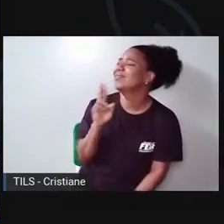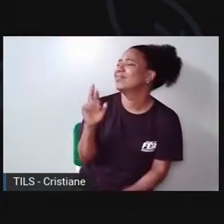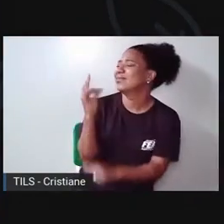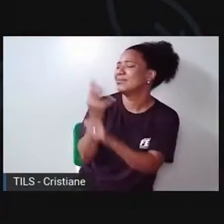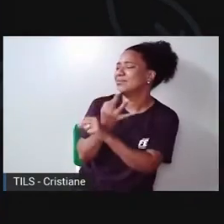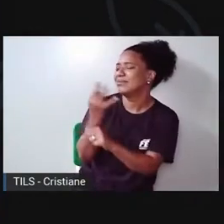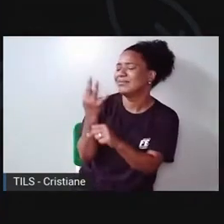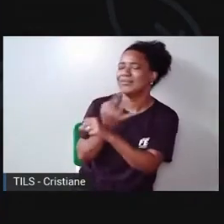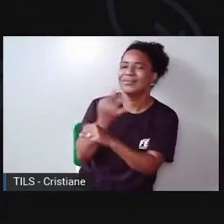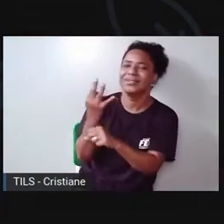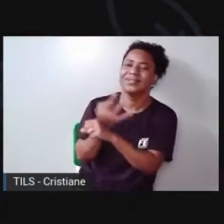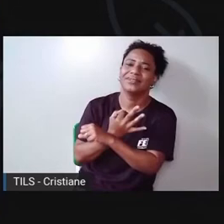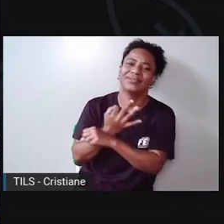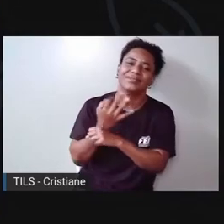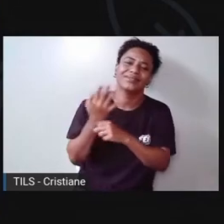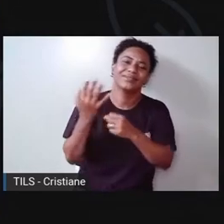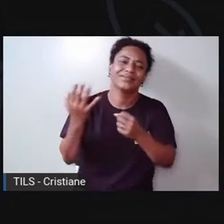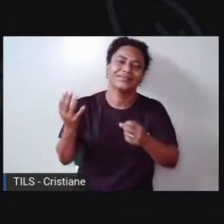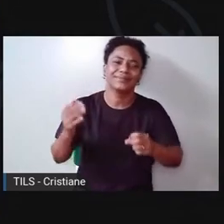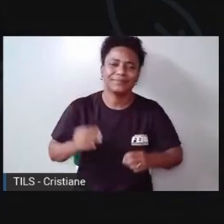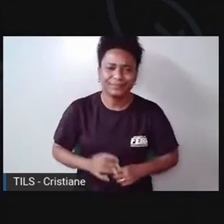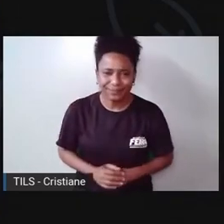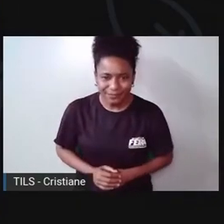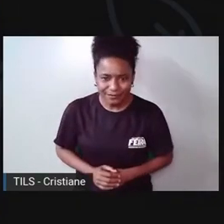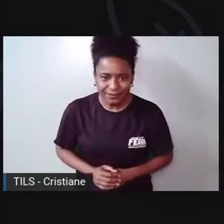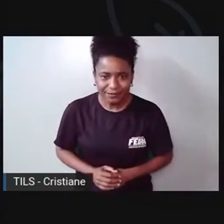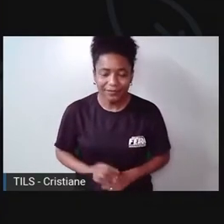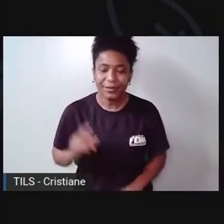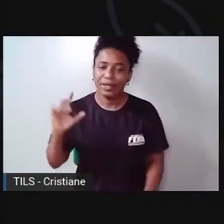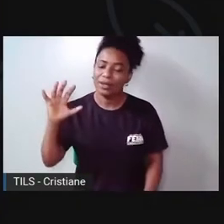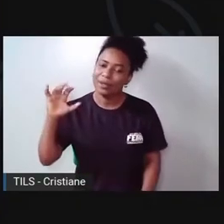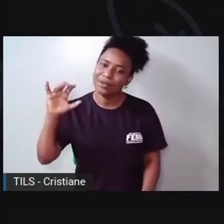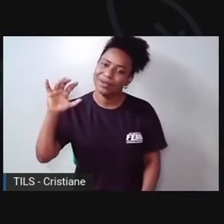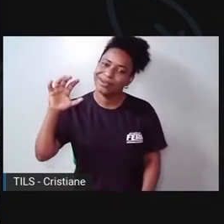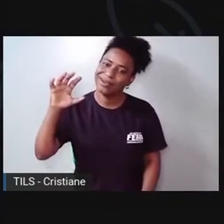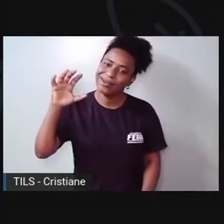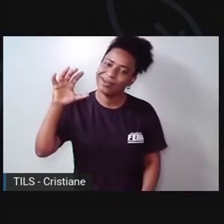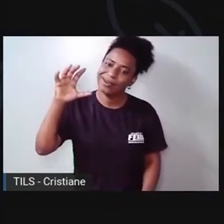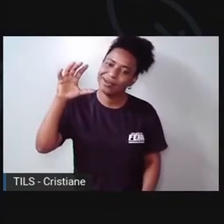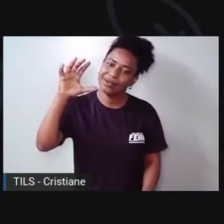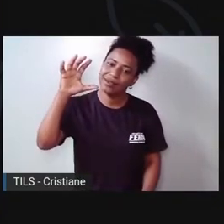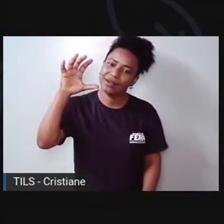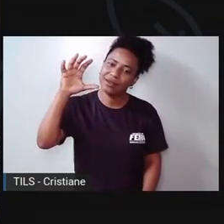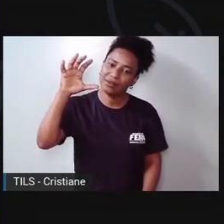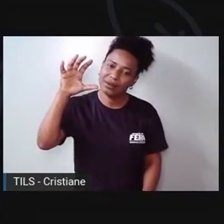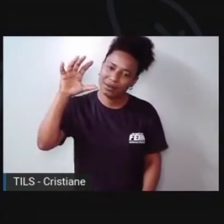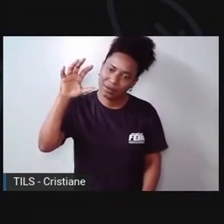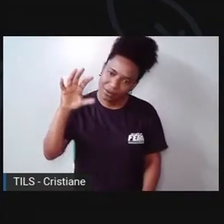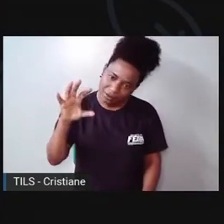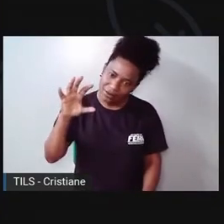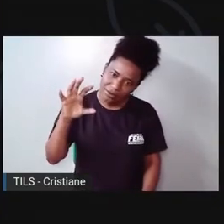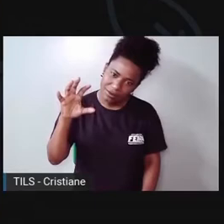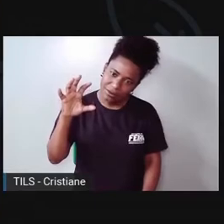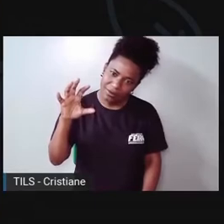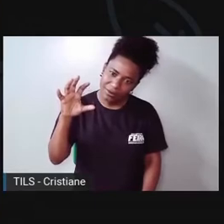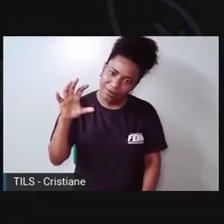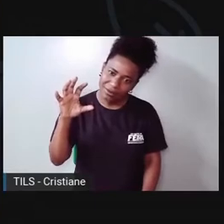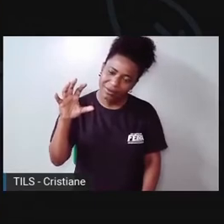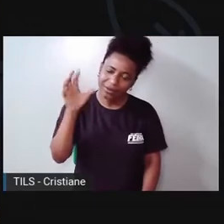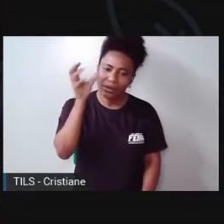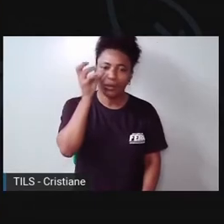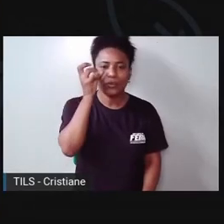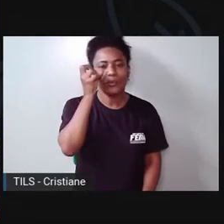a dona aranha de tudo que conta a história adormeceu Oi e aí